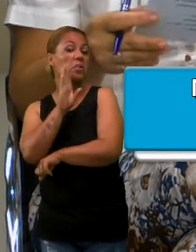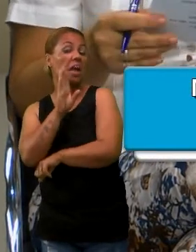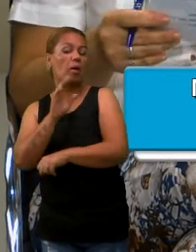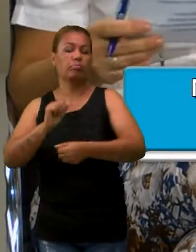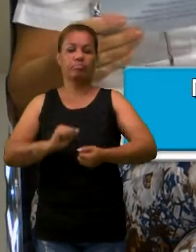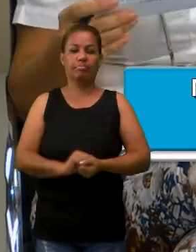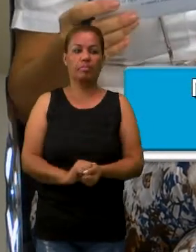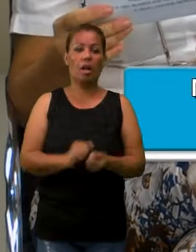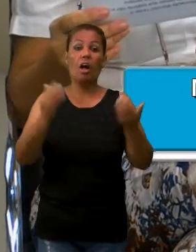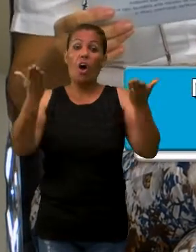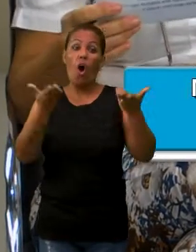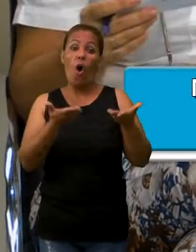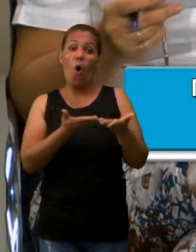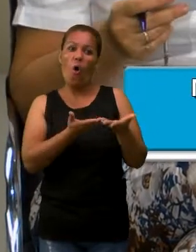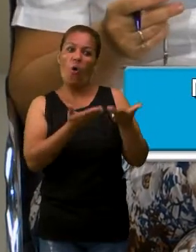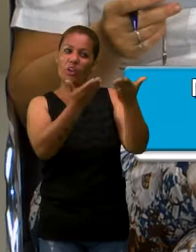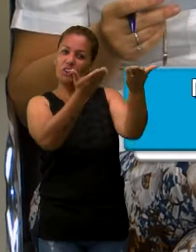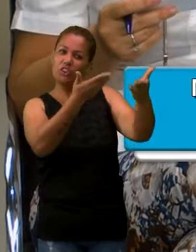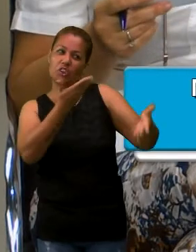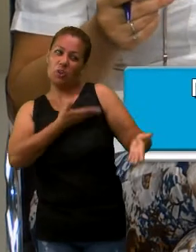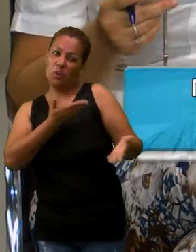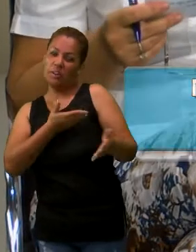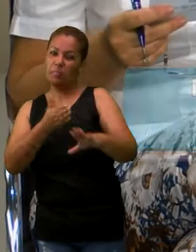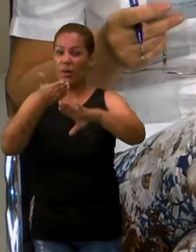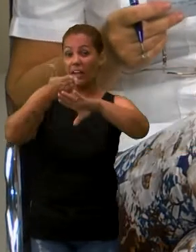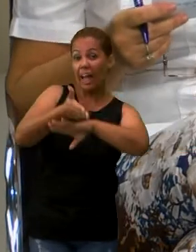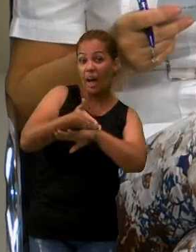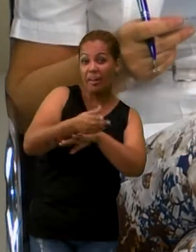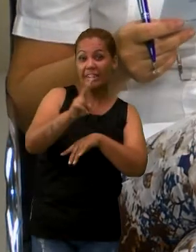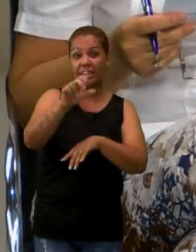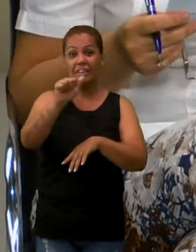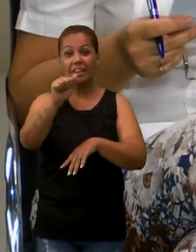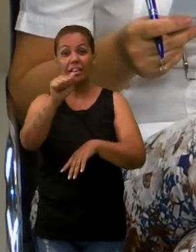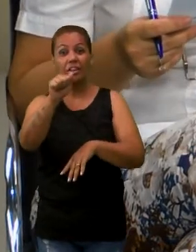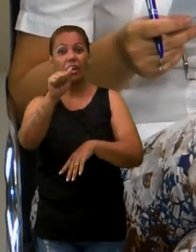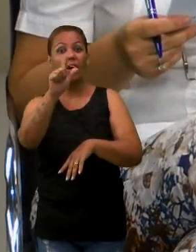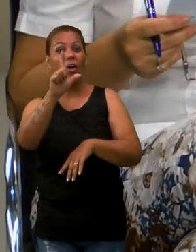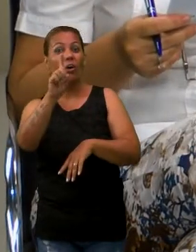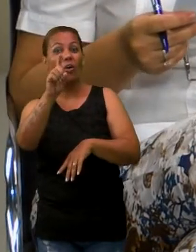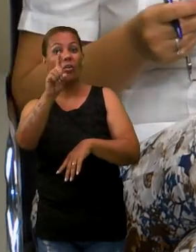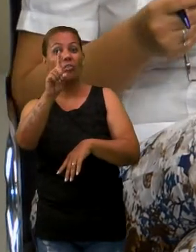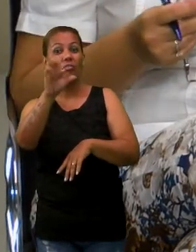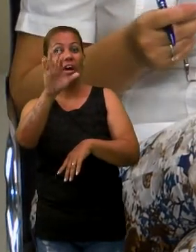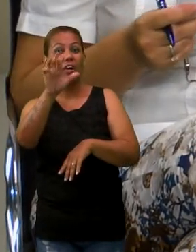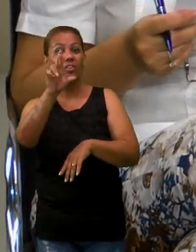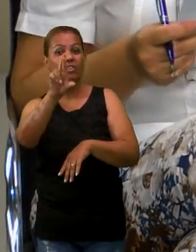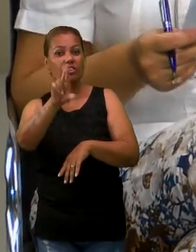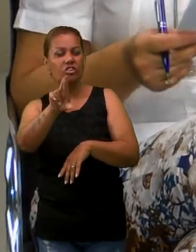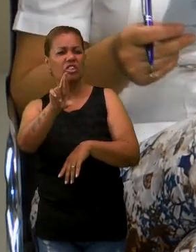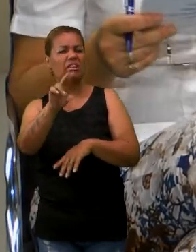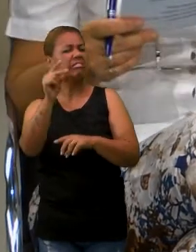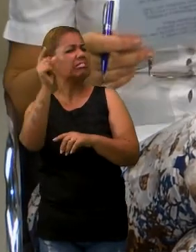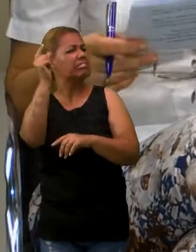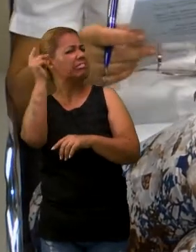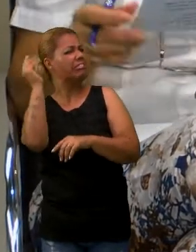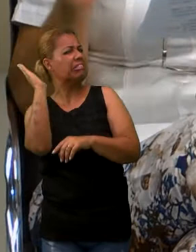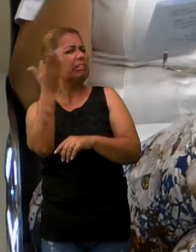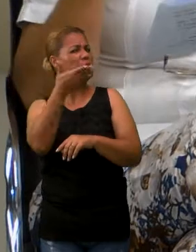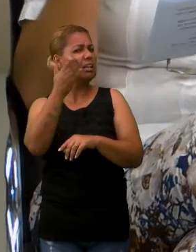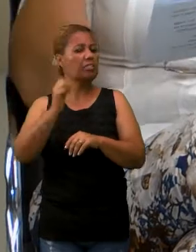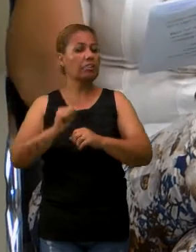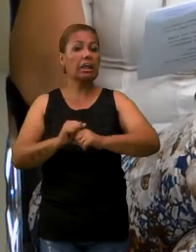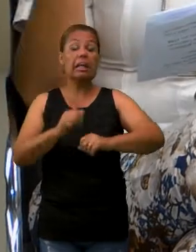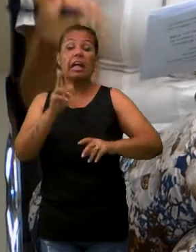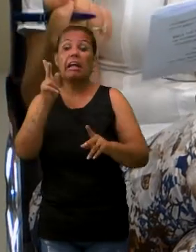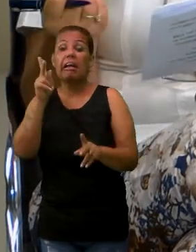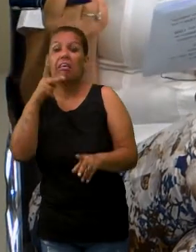hoje o boj está participando aqui com a gente e valdir pinheiro fazer a tempo de valdir que você não vem aqui com a gente e quem